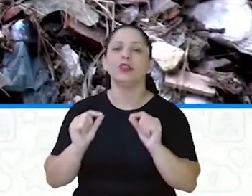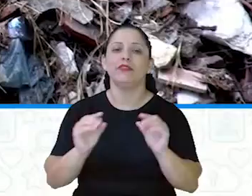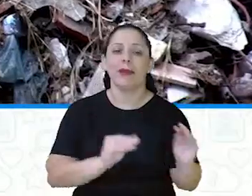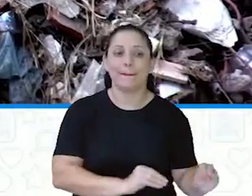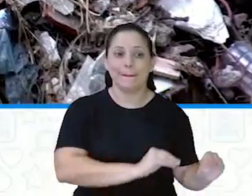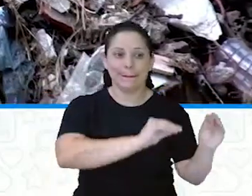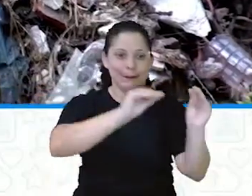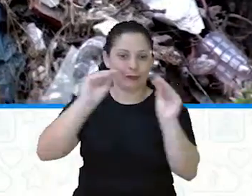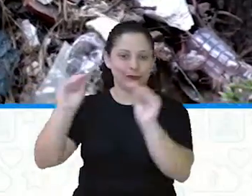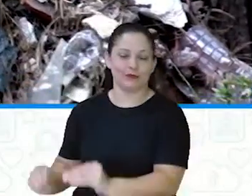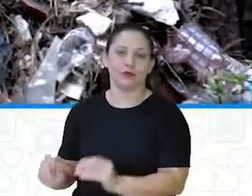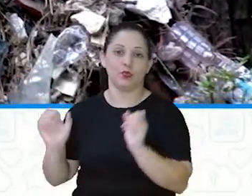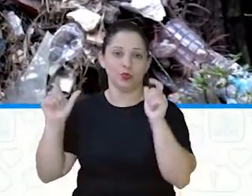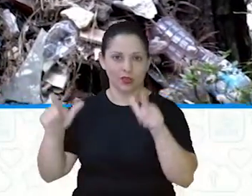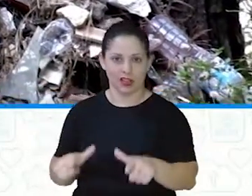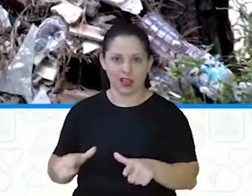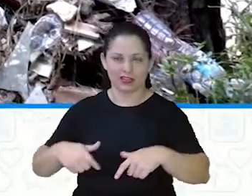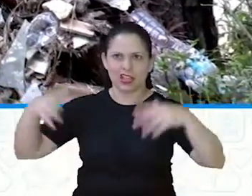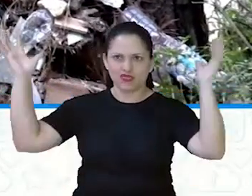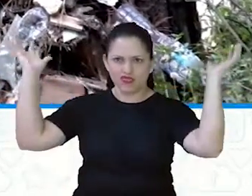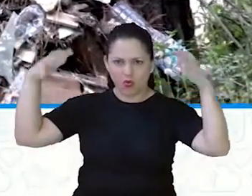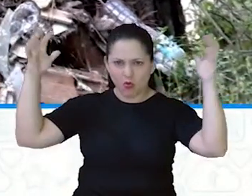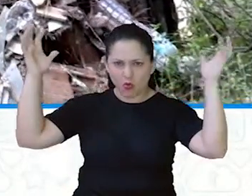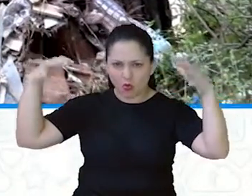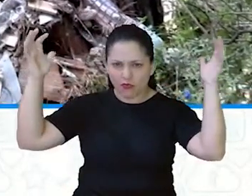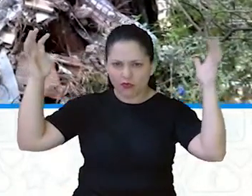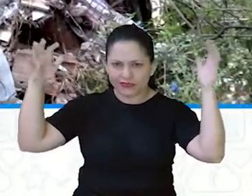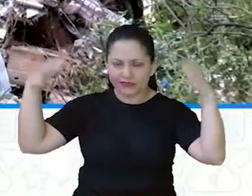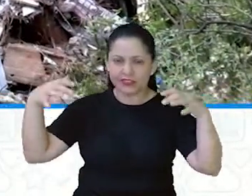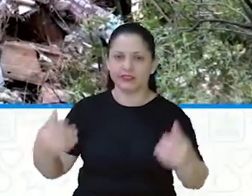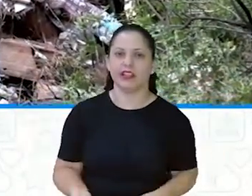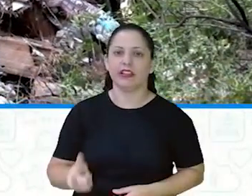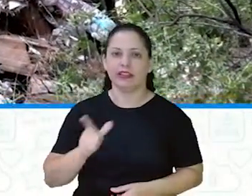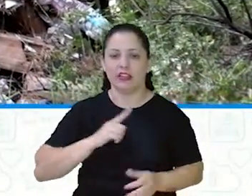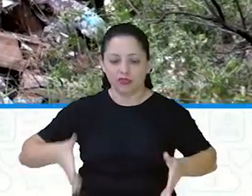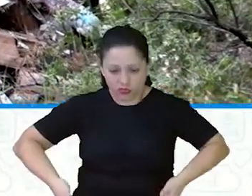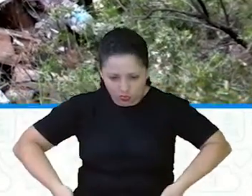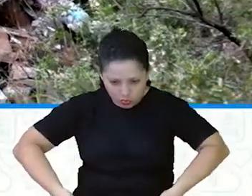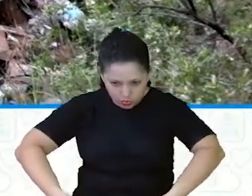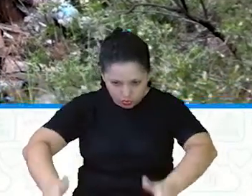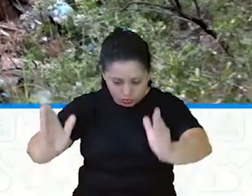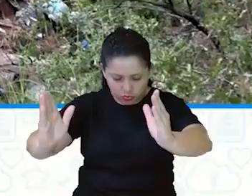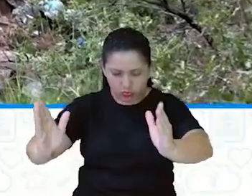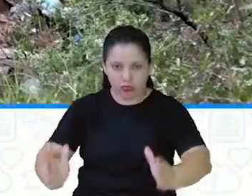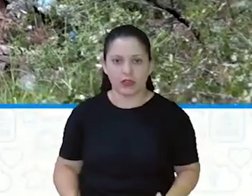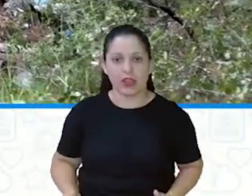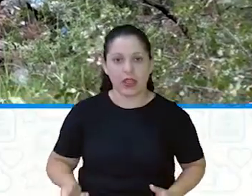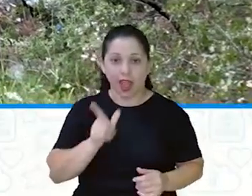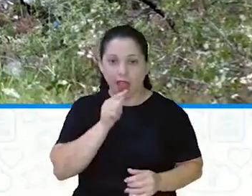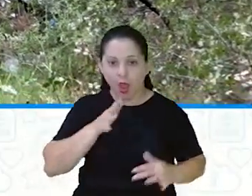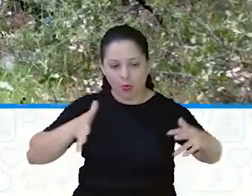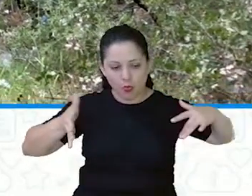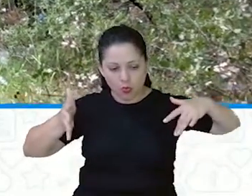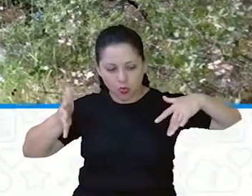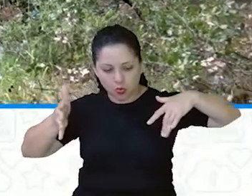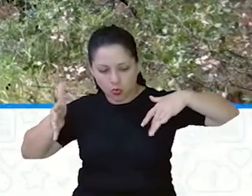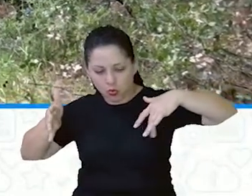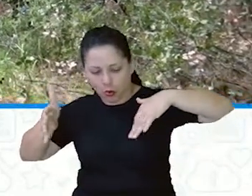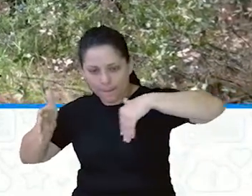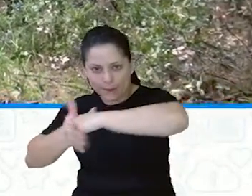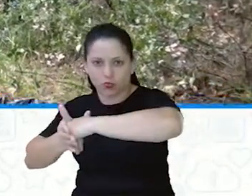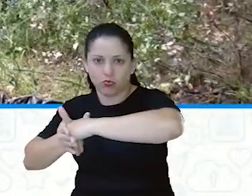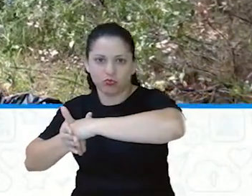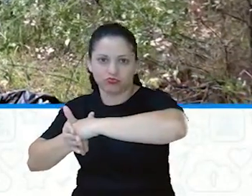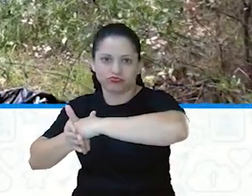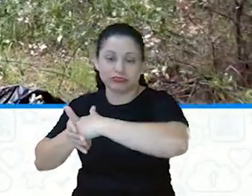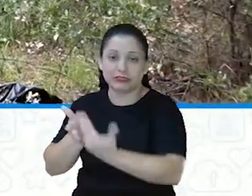ele vai para algum lugar. Se chove, se você coloca ali nos canais, se chove, entope as canaletas, a água ela vai precisar passar